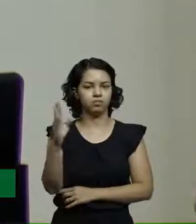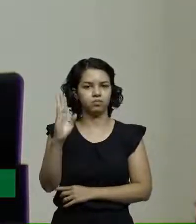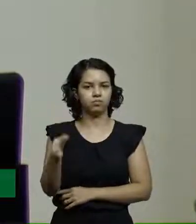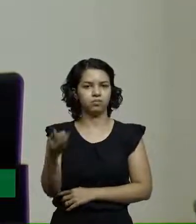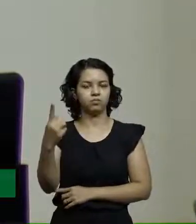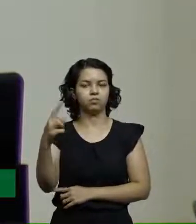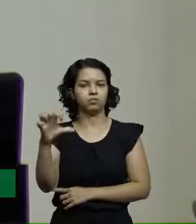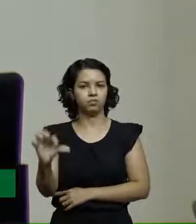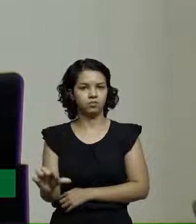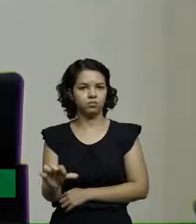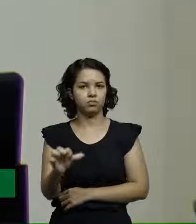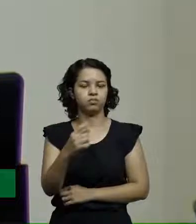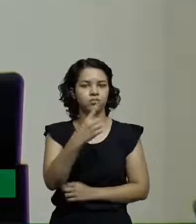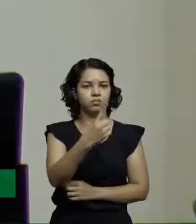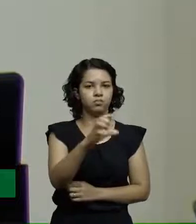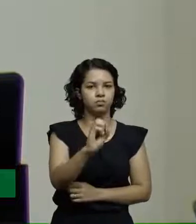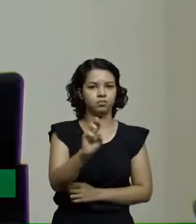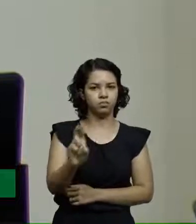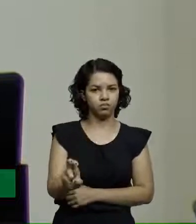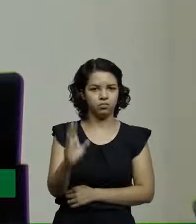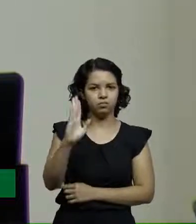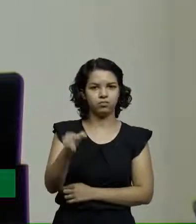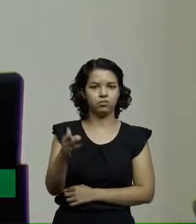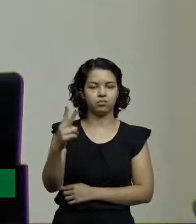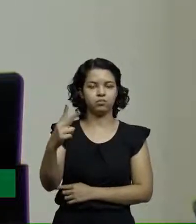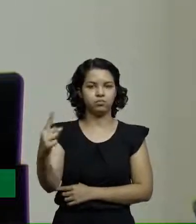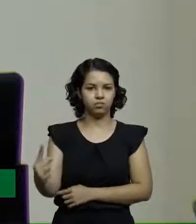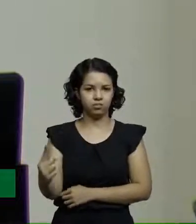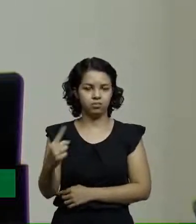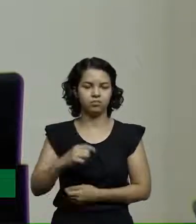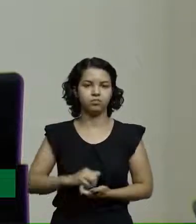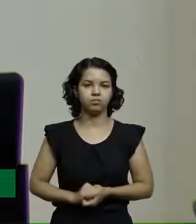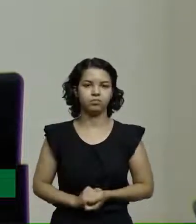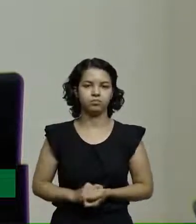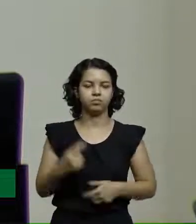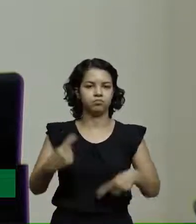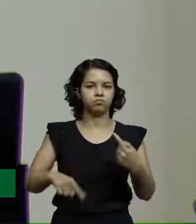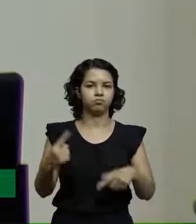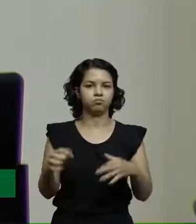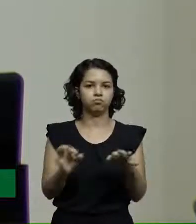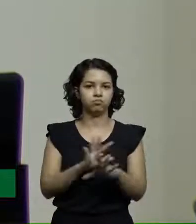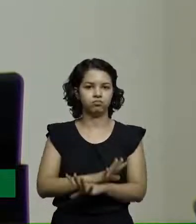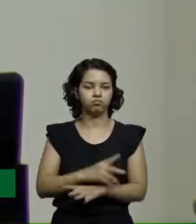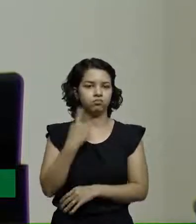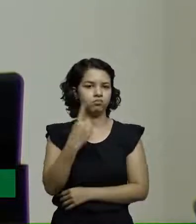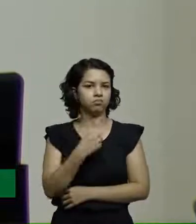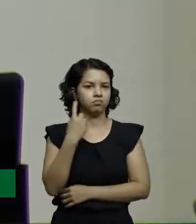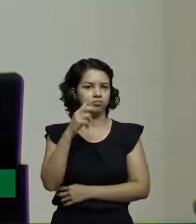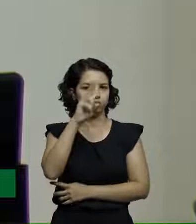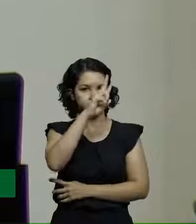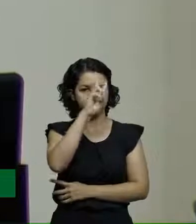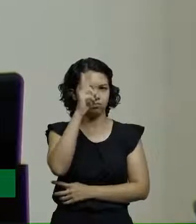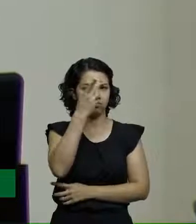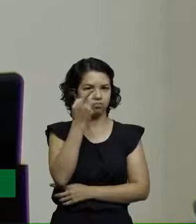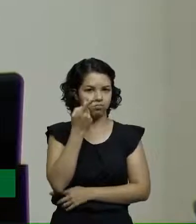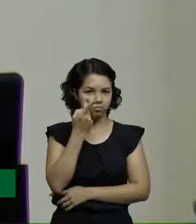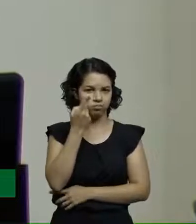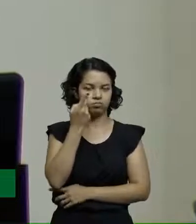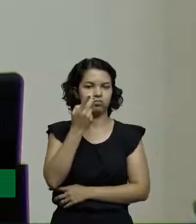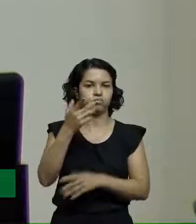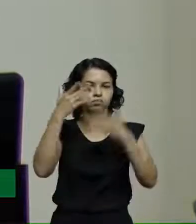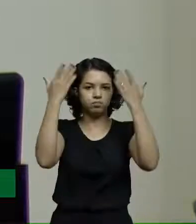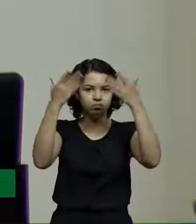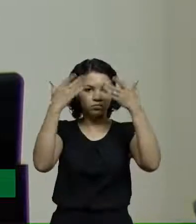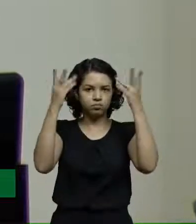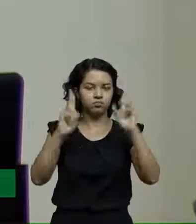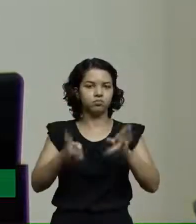193/2019 e 105/2021. Após ser discutido pelos senhores deputados Milton Obos e José Milton Schaefer, foi